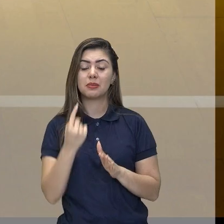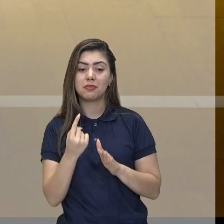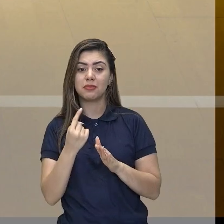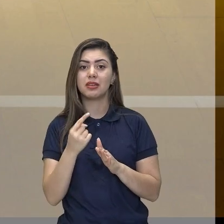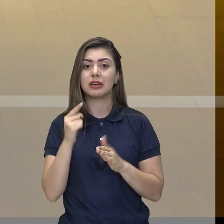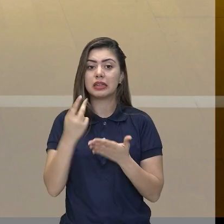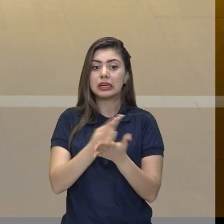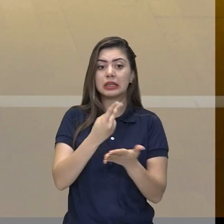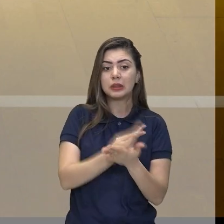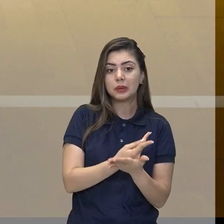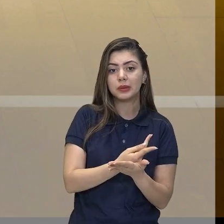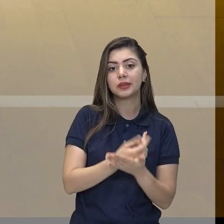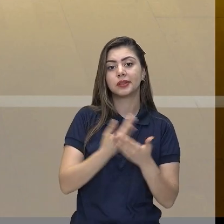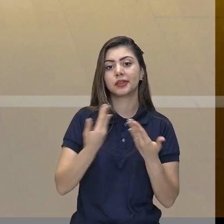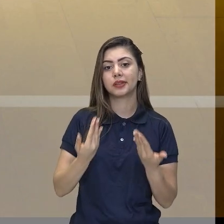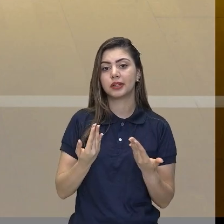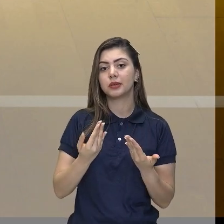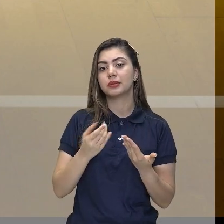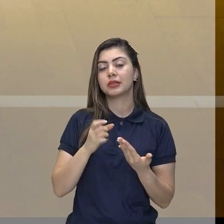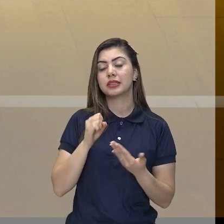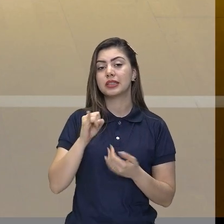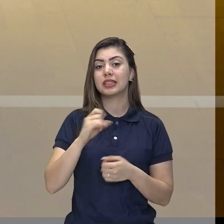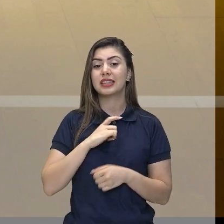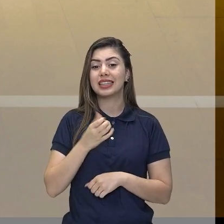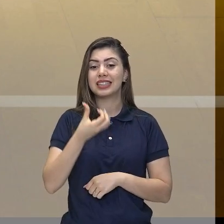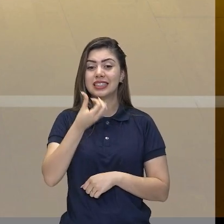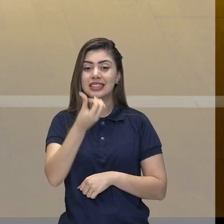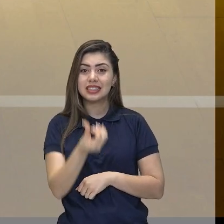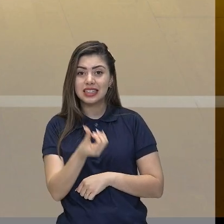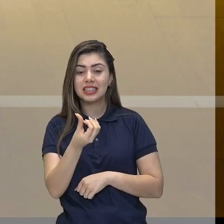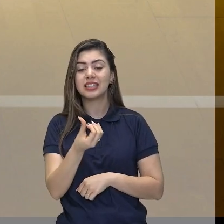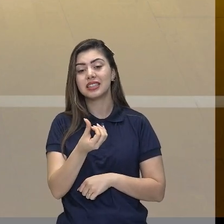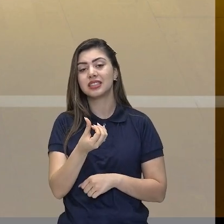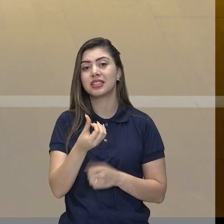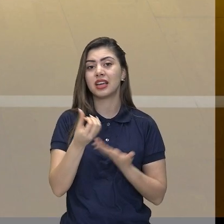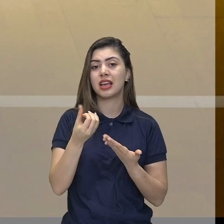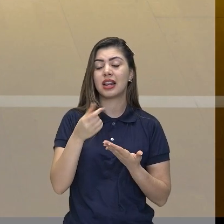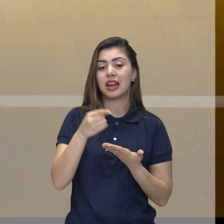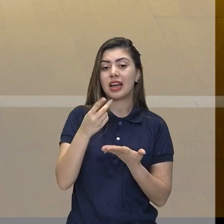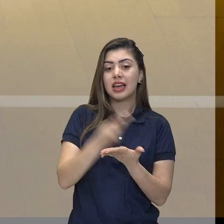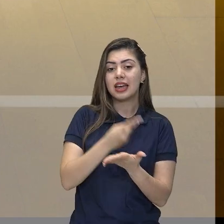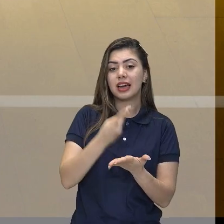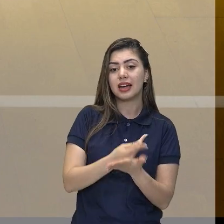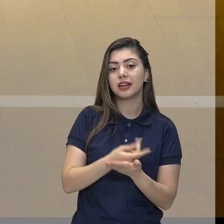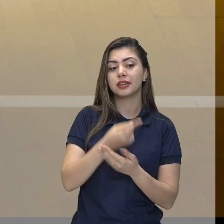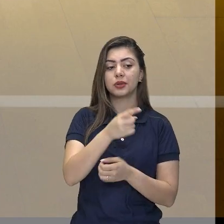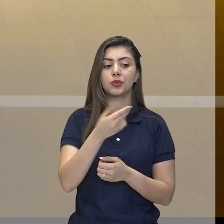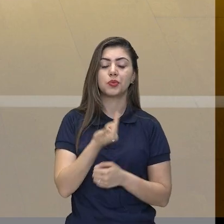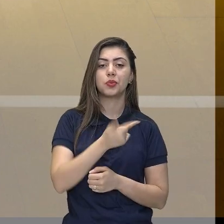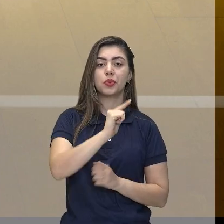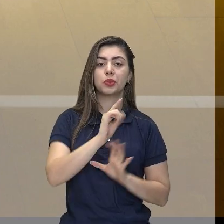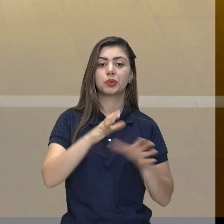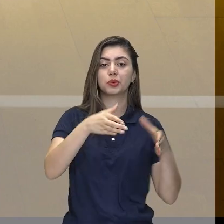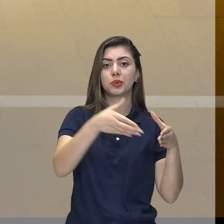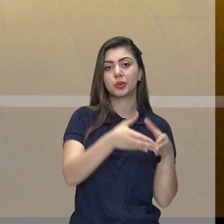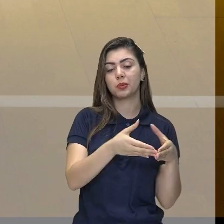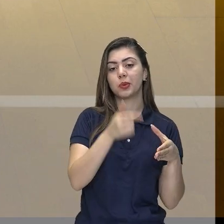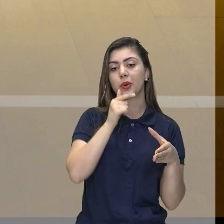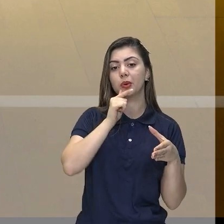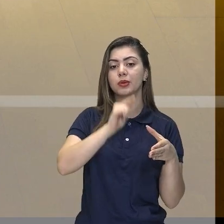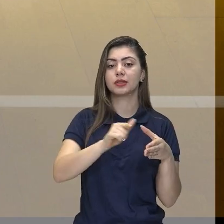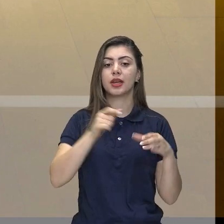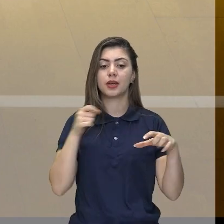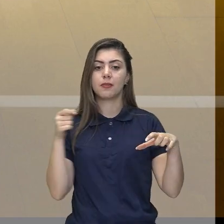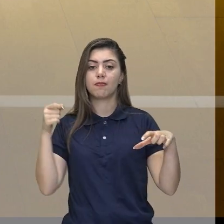barreira, a partir da sexta, o time adversário ganha um tiro livre direto sem barreira, cobrado a 10 metros do gol, o que